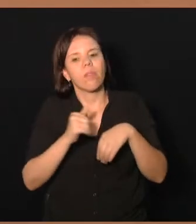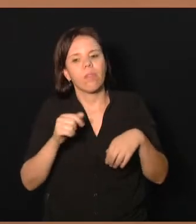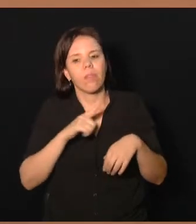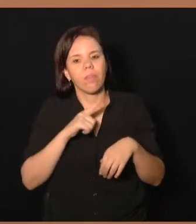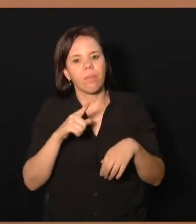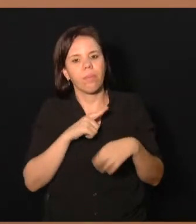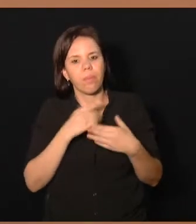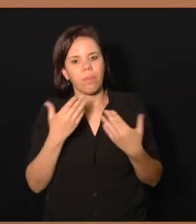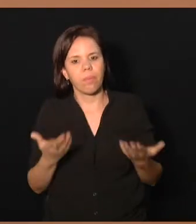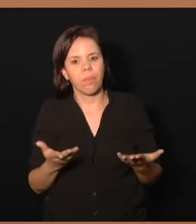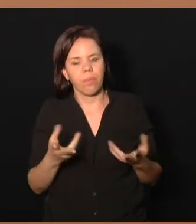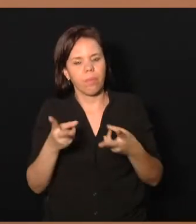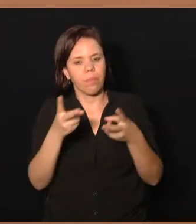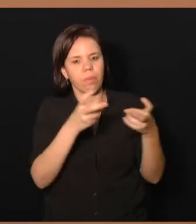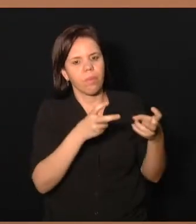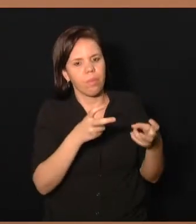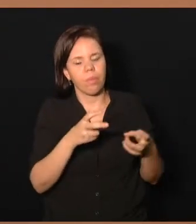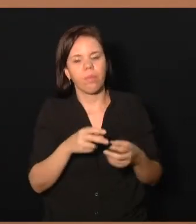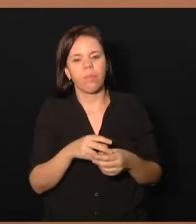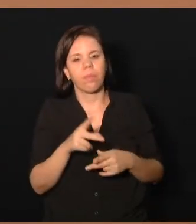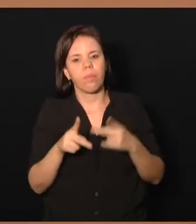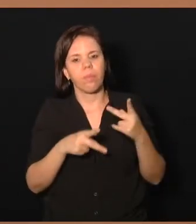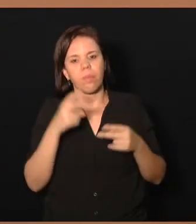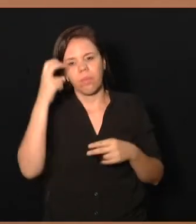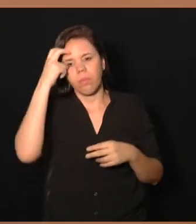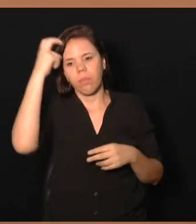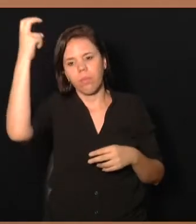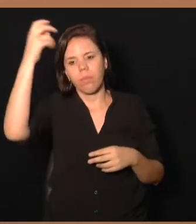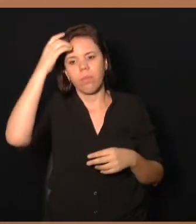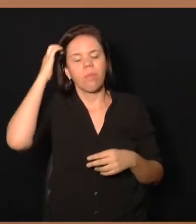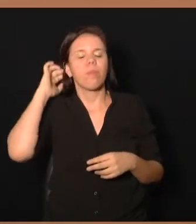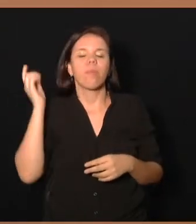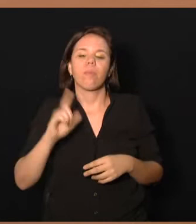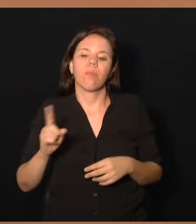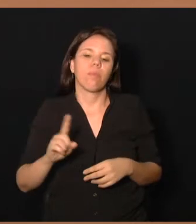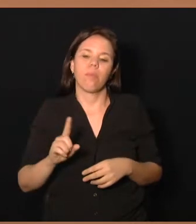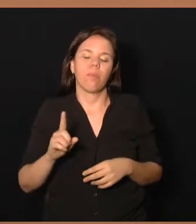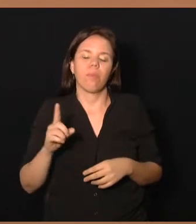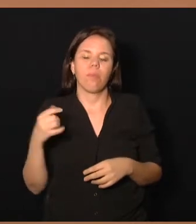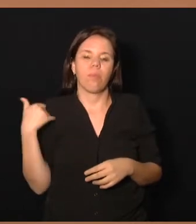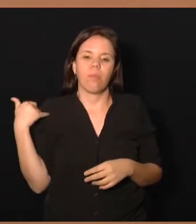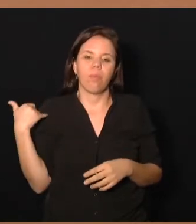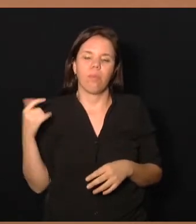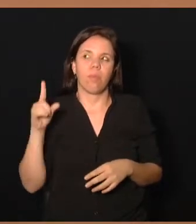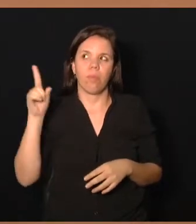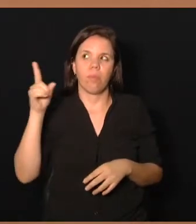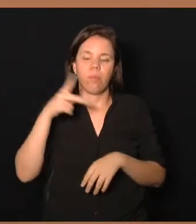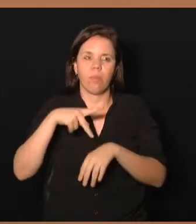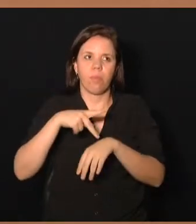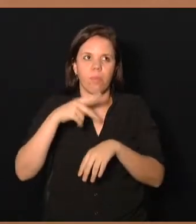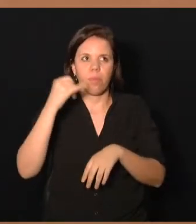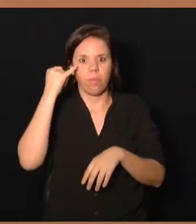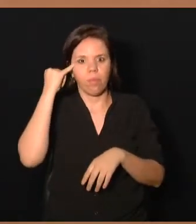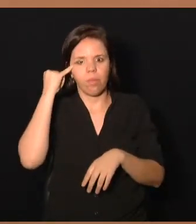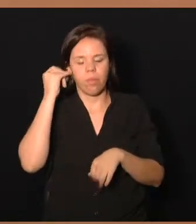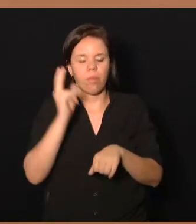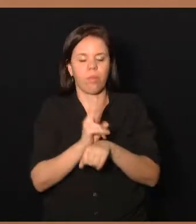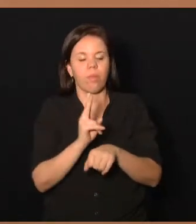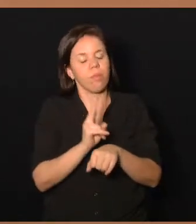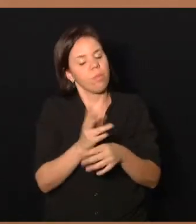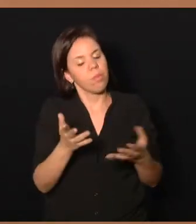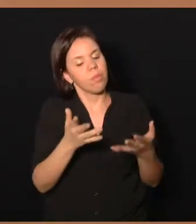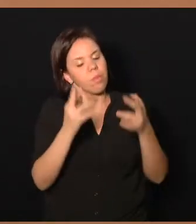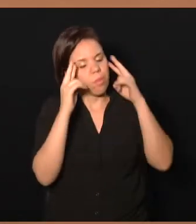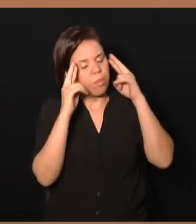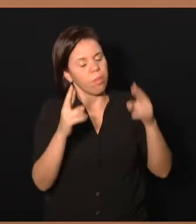que eles enxergam a sabedoria e não a idade. Eles conservam demais a sabedoria conquistada